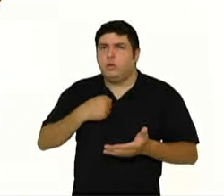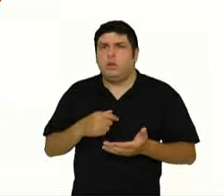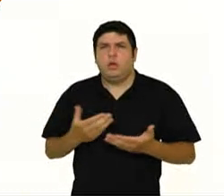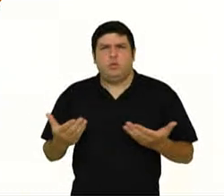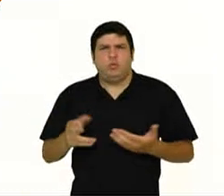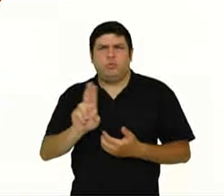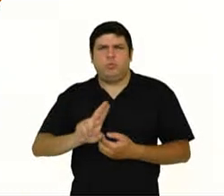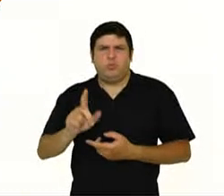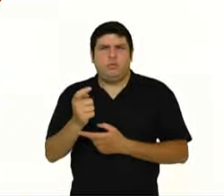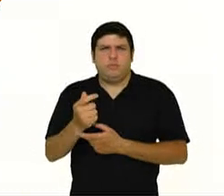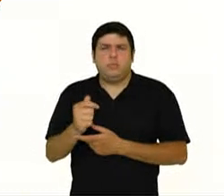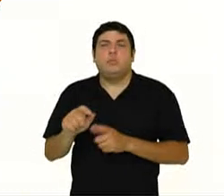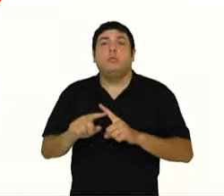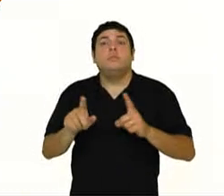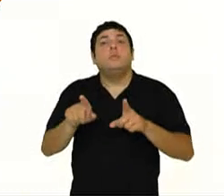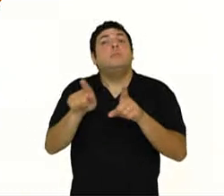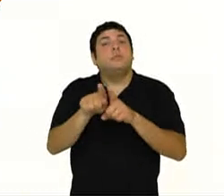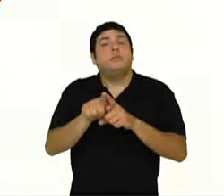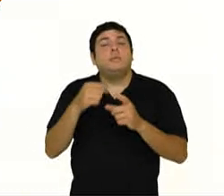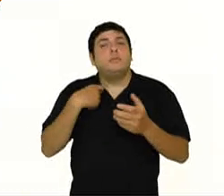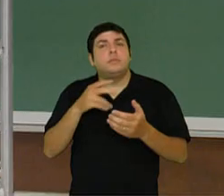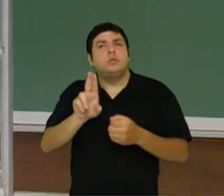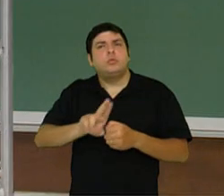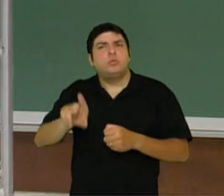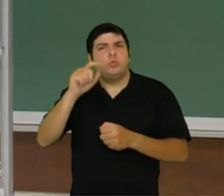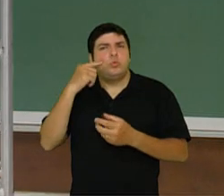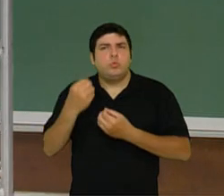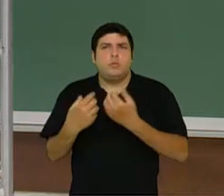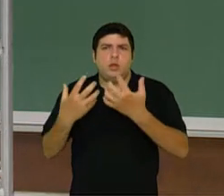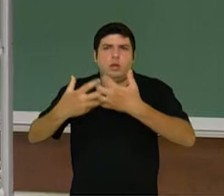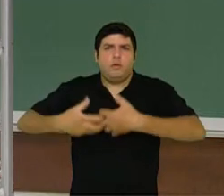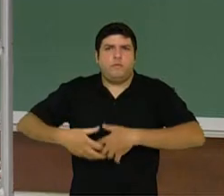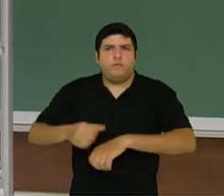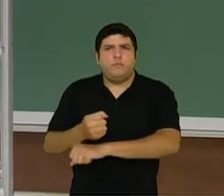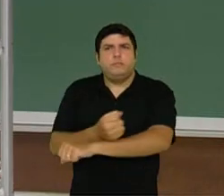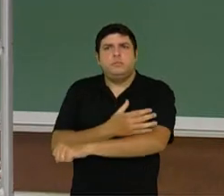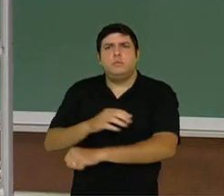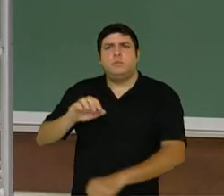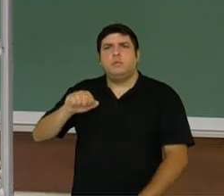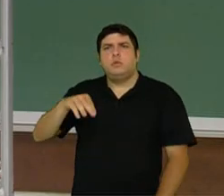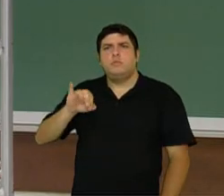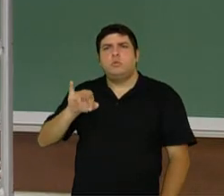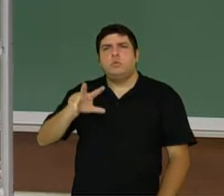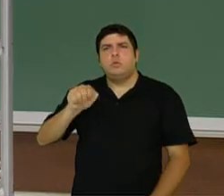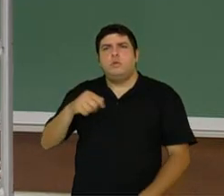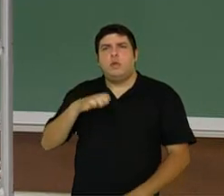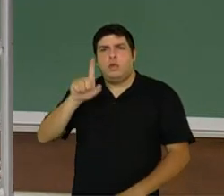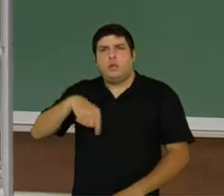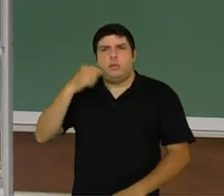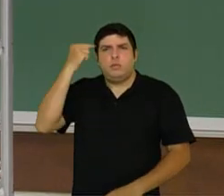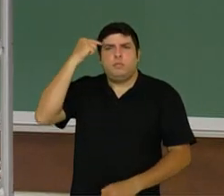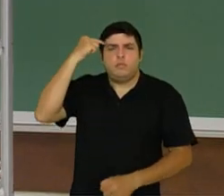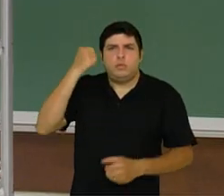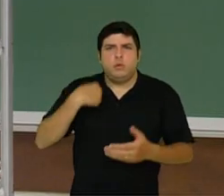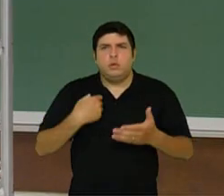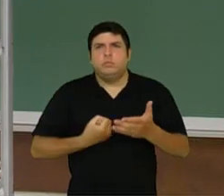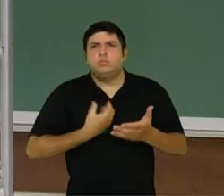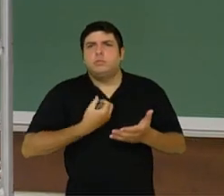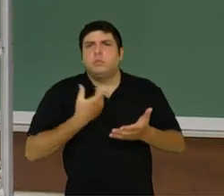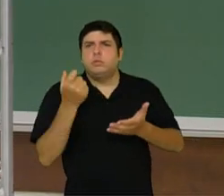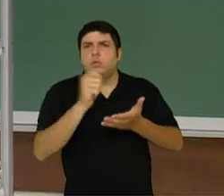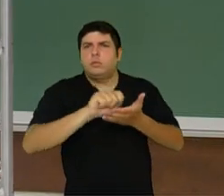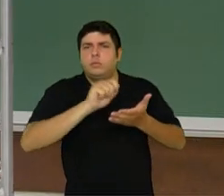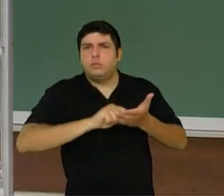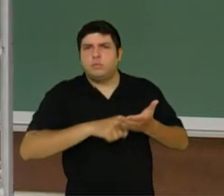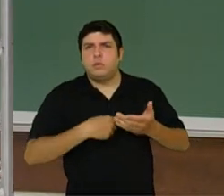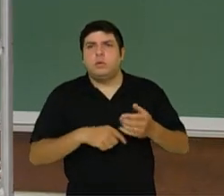hoje em dia, mas também, né? São, é uma função emotiva, porque você coloca ali o teu pensamento, que você, né? O que você está sentindo